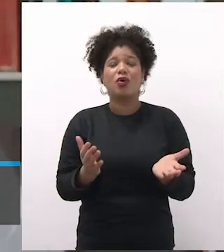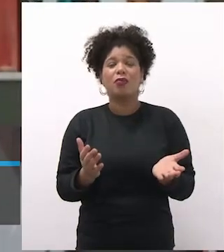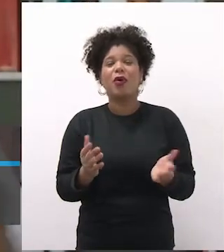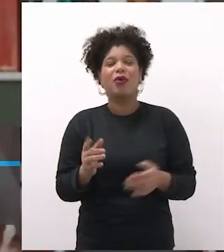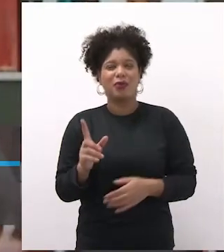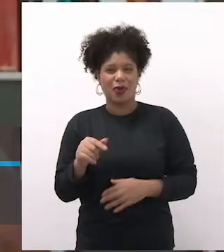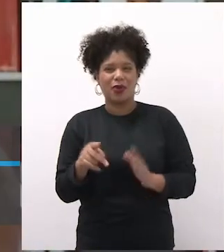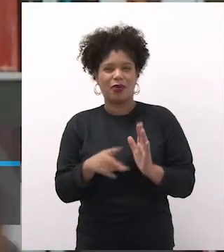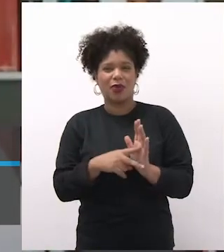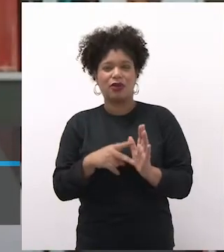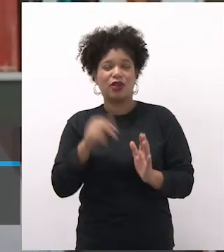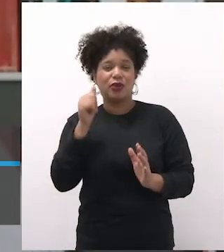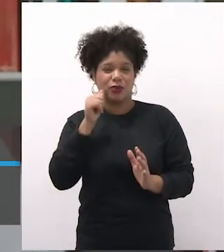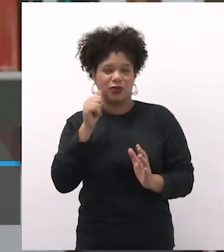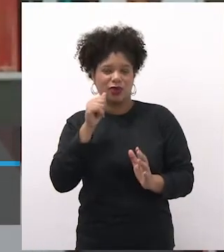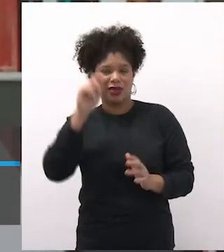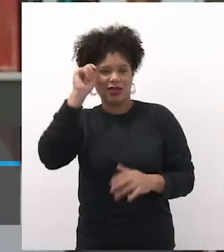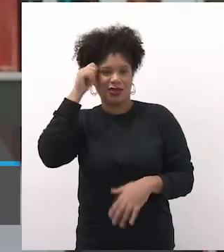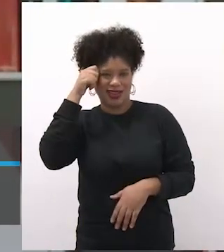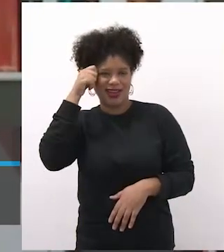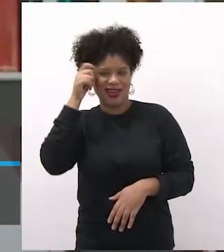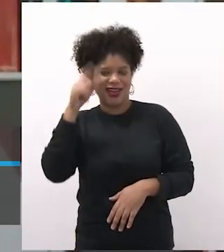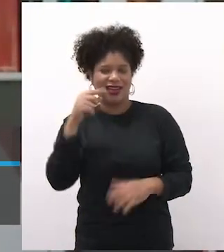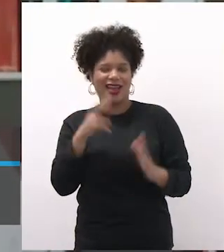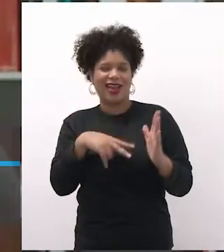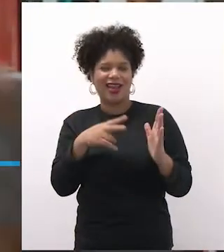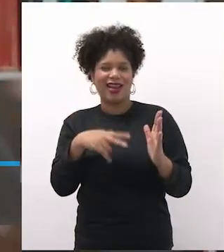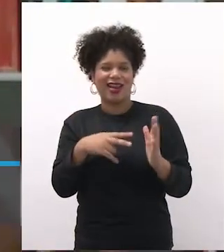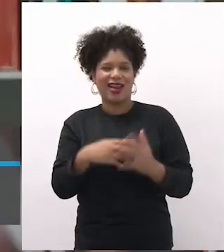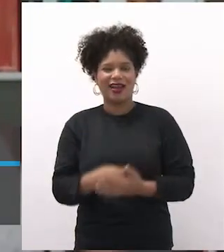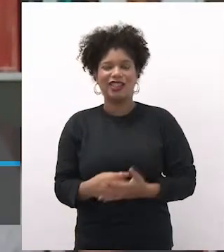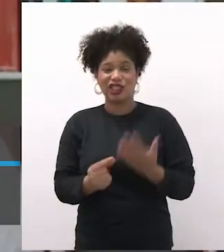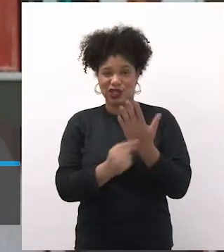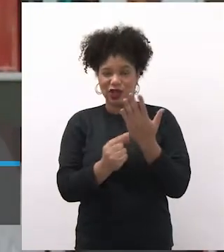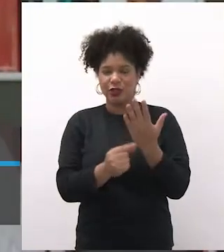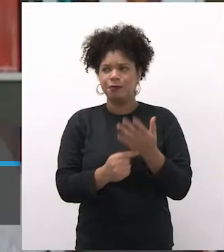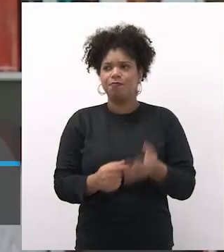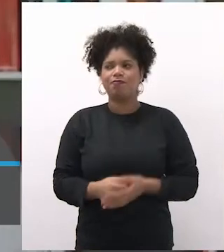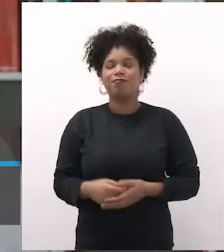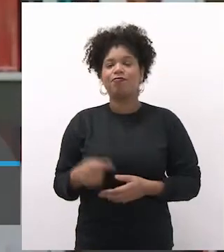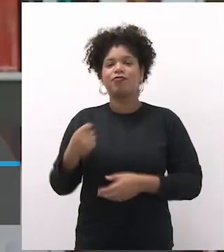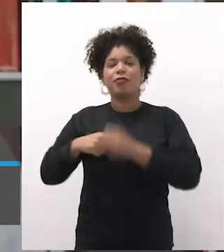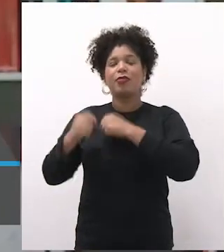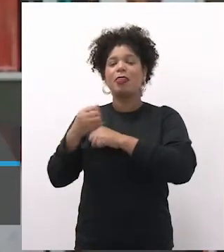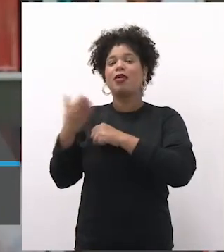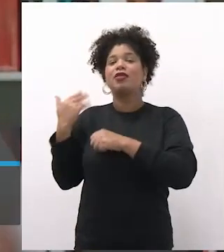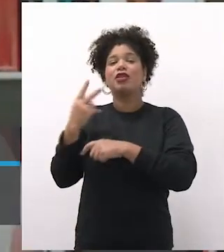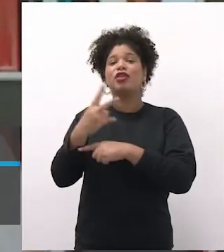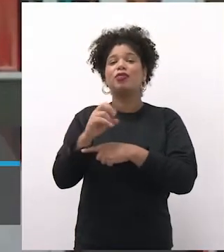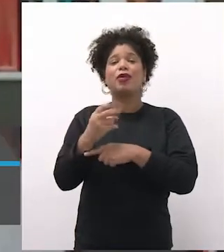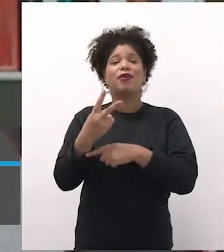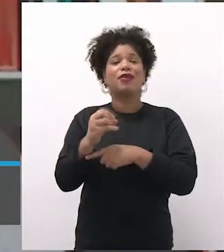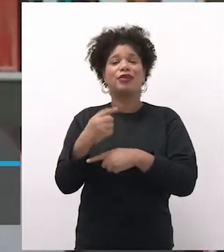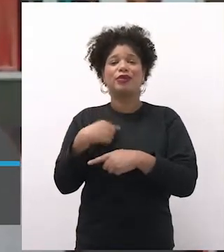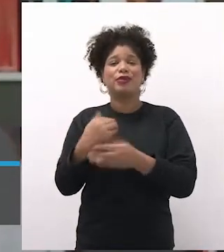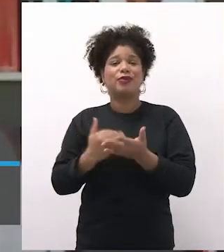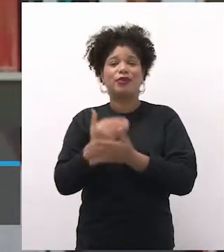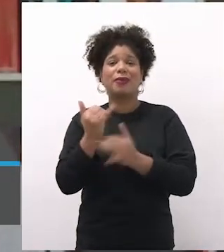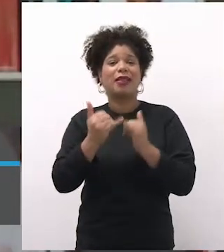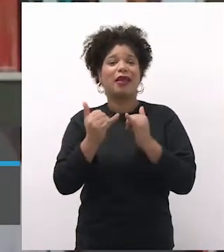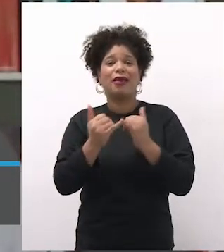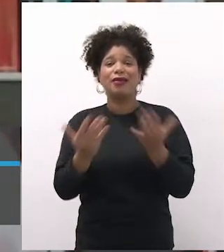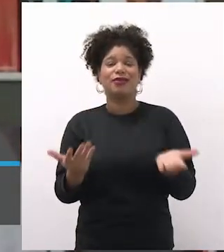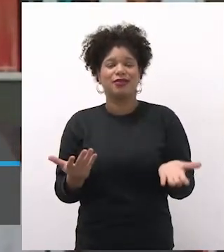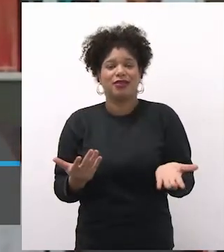caminhando. Outra coisa também que eu acho bacana para os professores que estão aqui e que pretendem criar grupos de leitura, a gente organizou, por exemplo, a gente